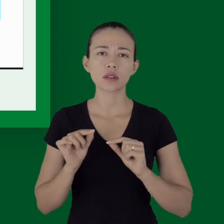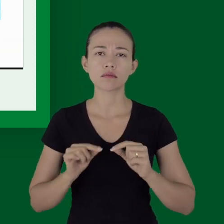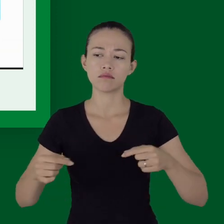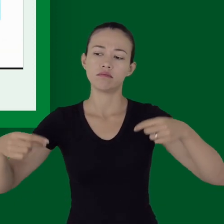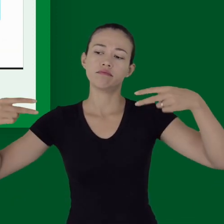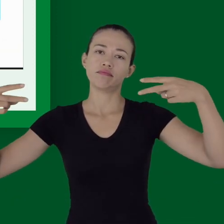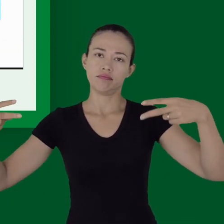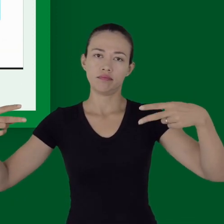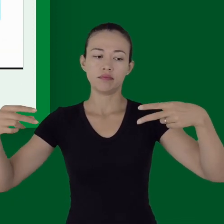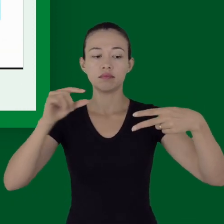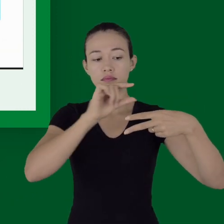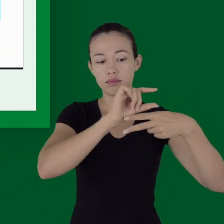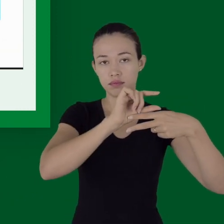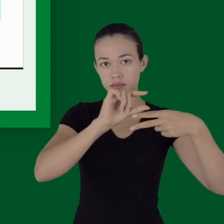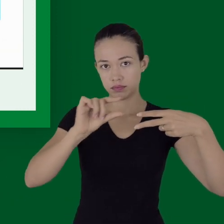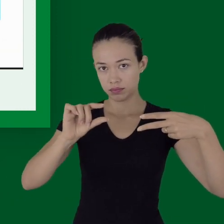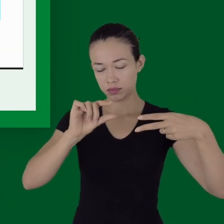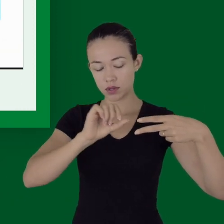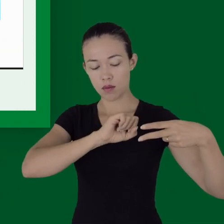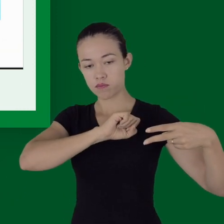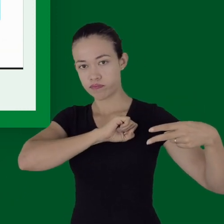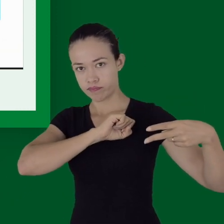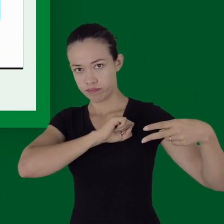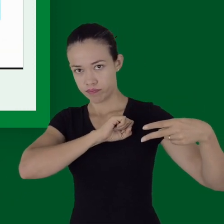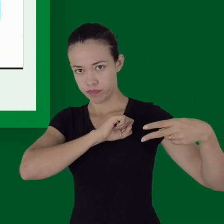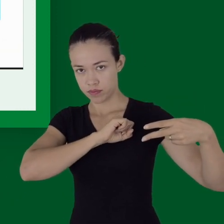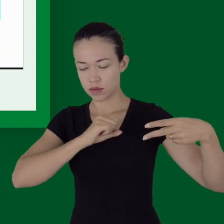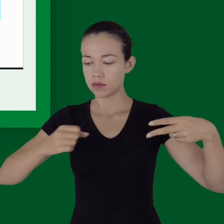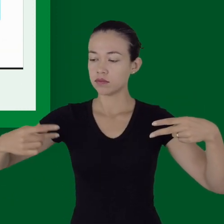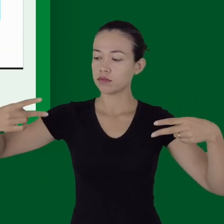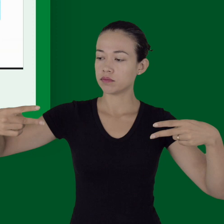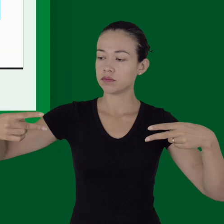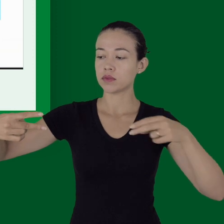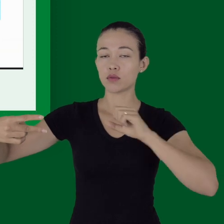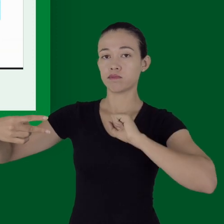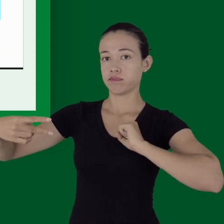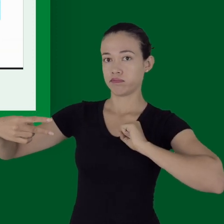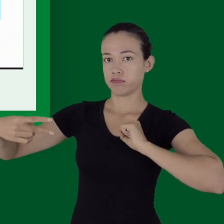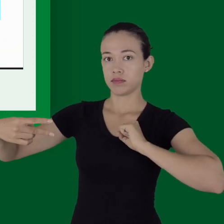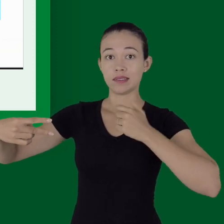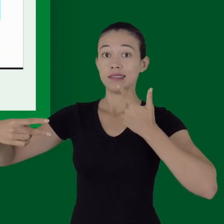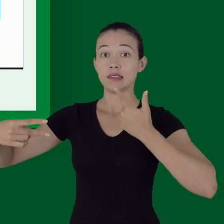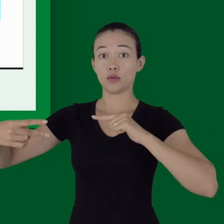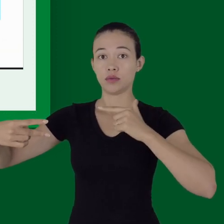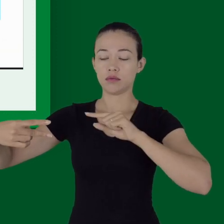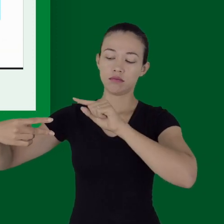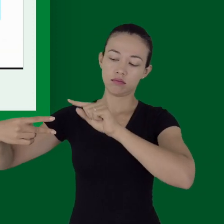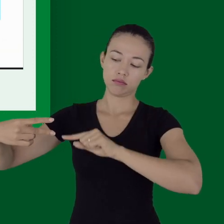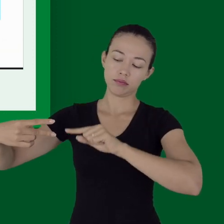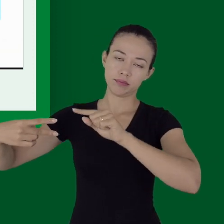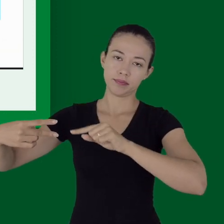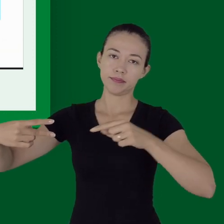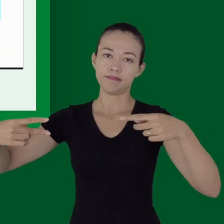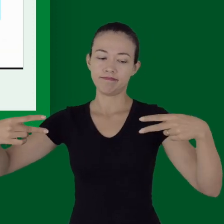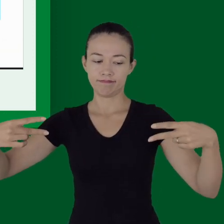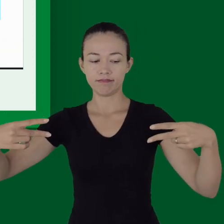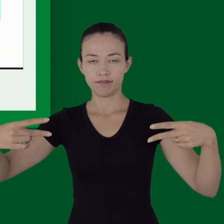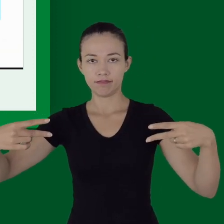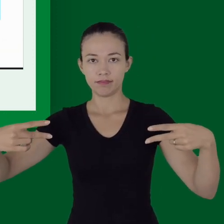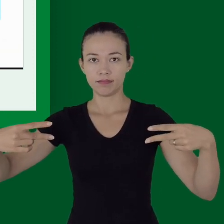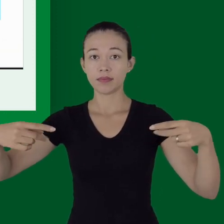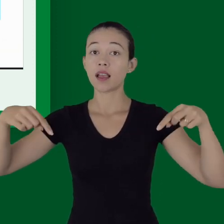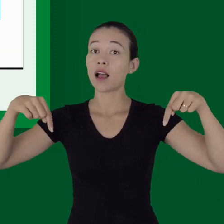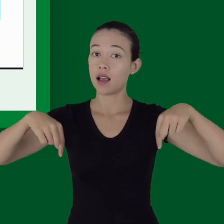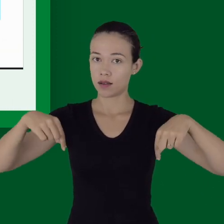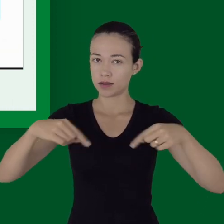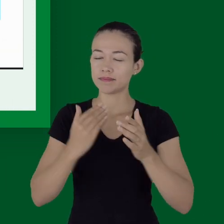ritmos chocáveis, que são fibrilação ventricular e taquicardia ventricular sem pulso, e os ritmos não chocáveis, que são a sistolia